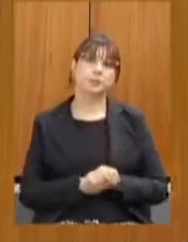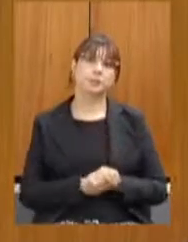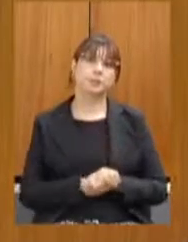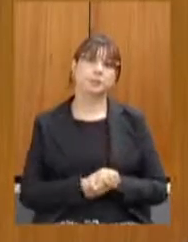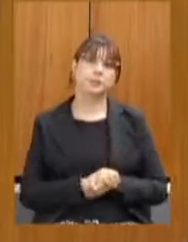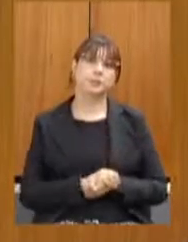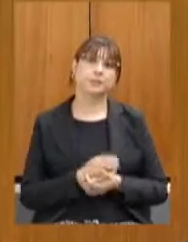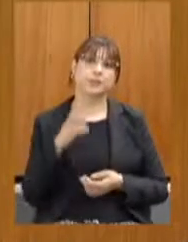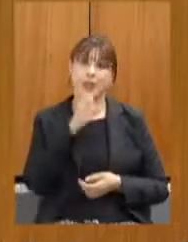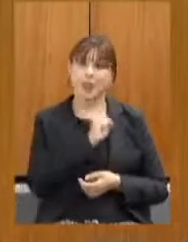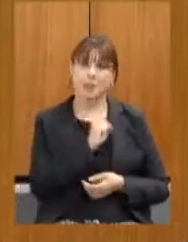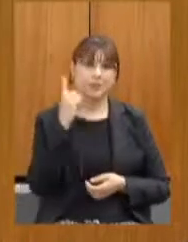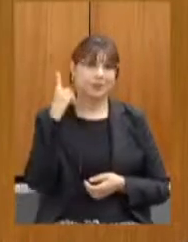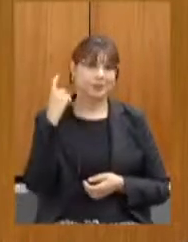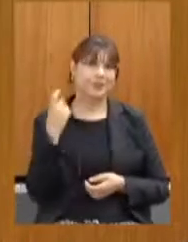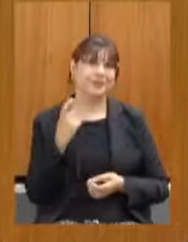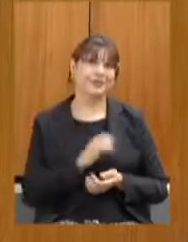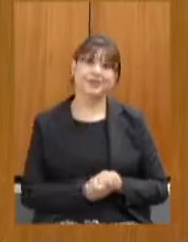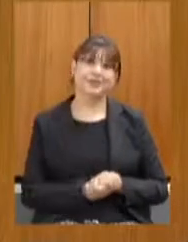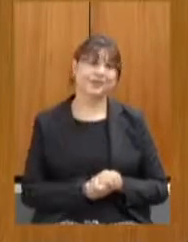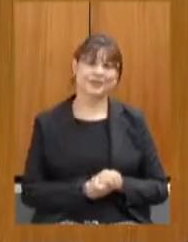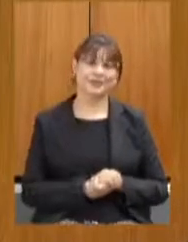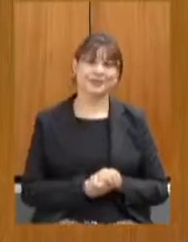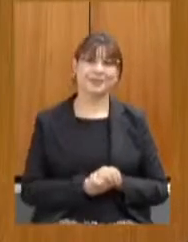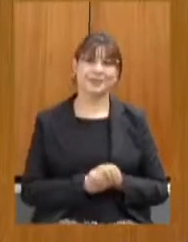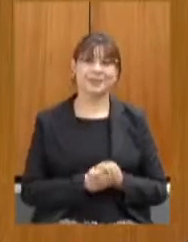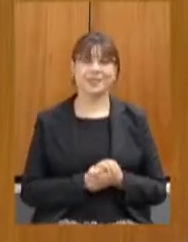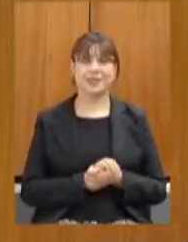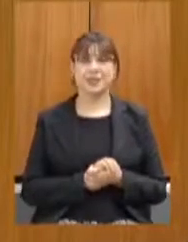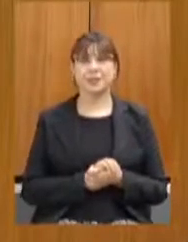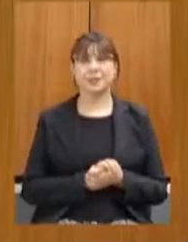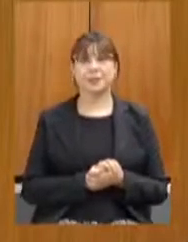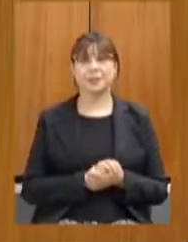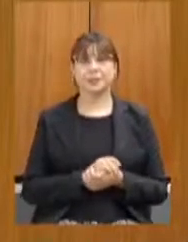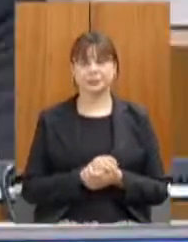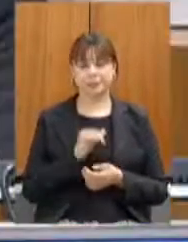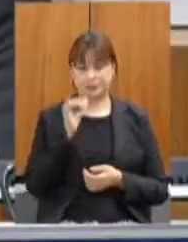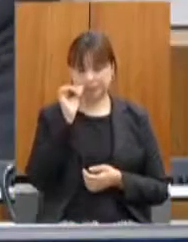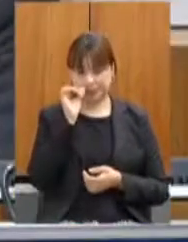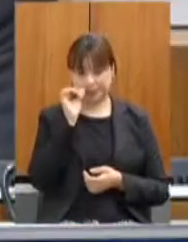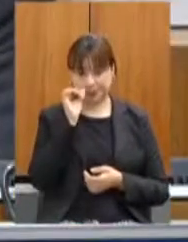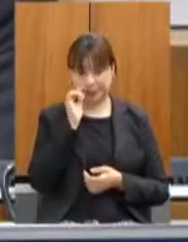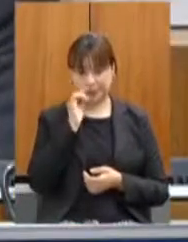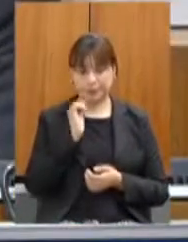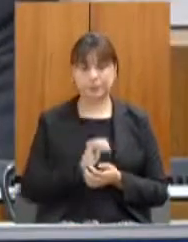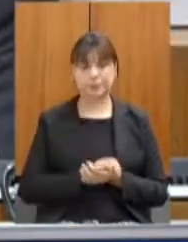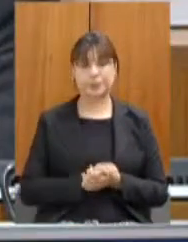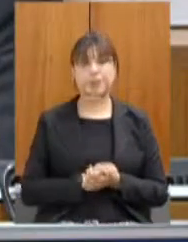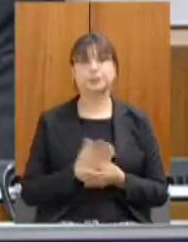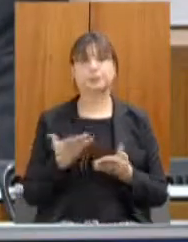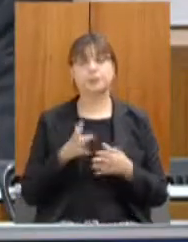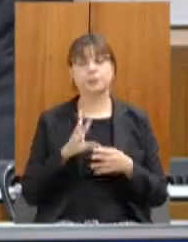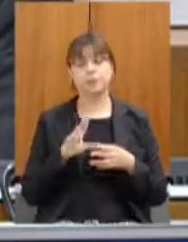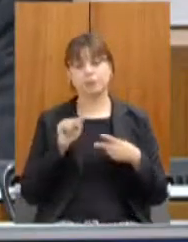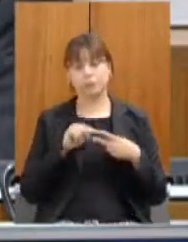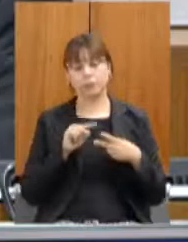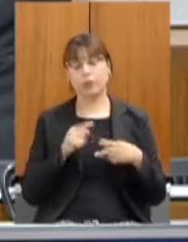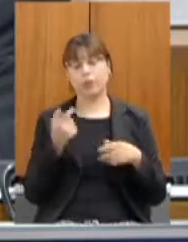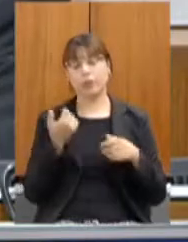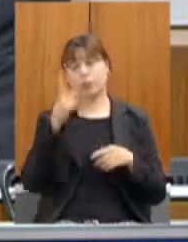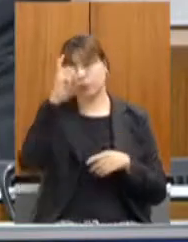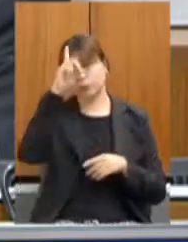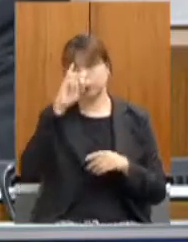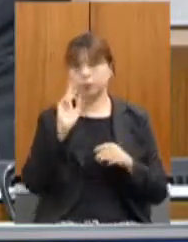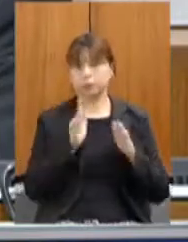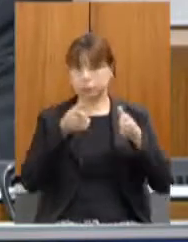foi rápido Uai não não mas em relação ao hospital de campanha para fazer o que nós tivemos